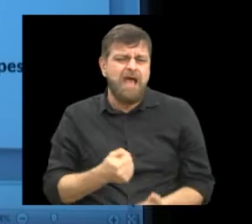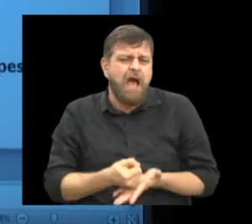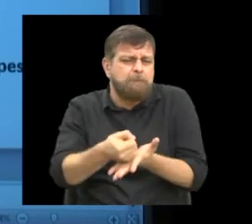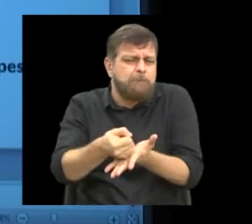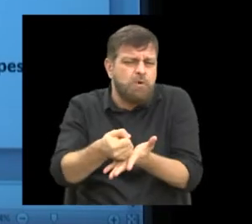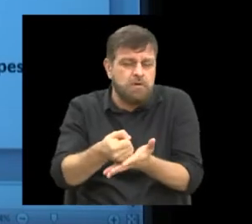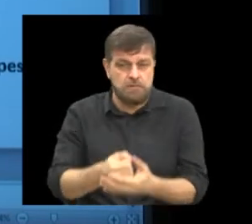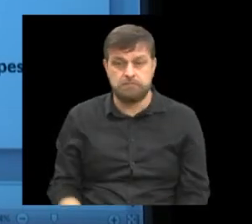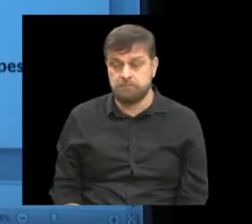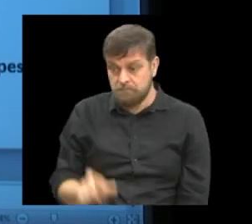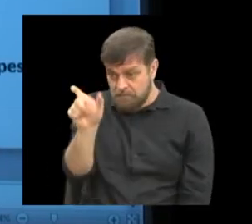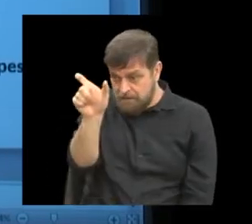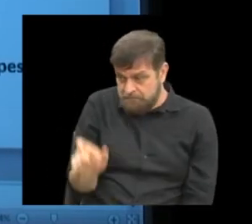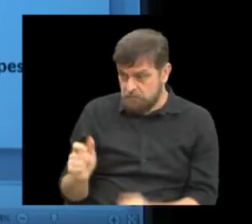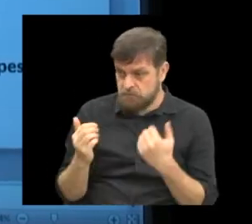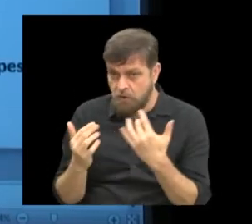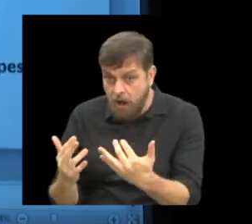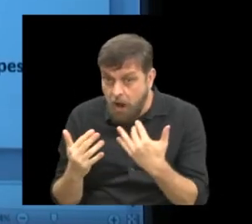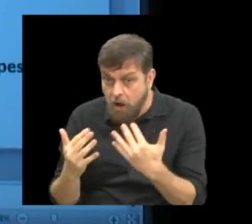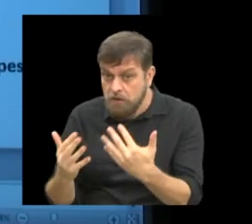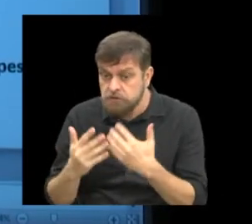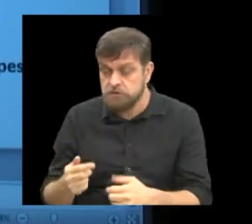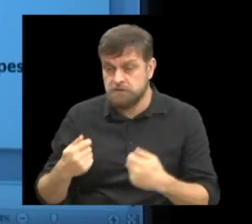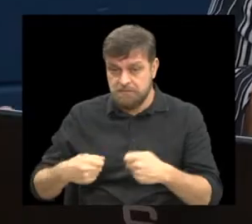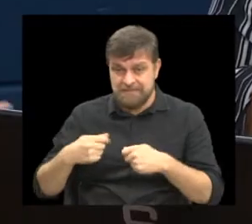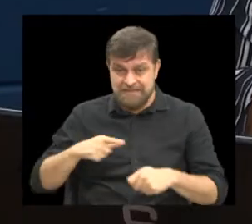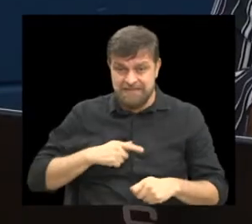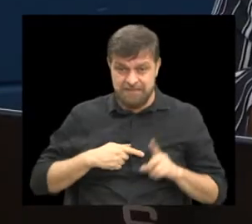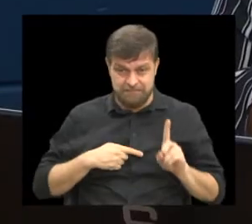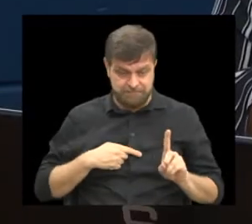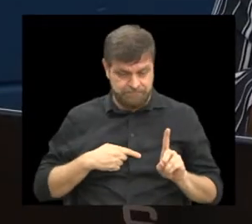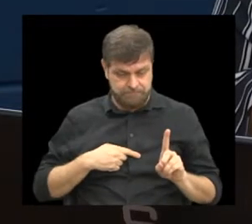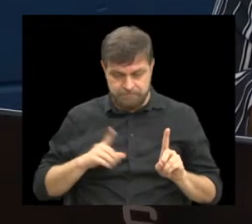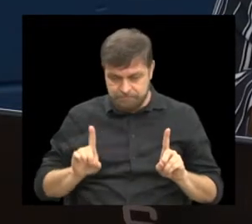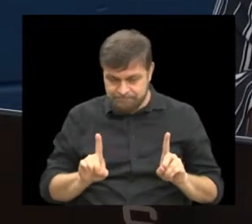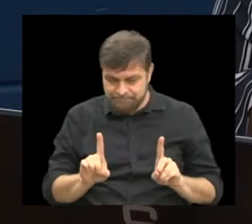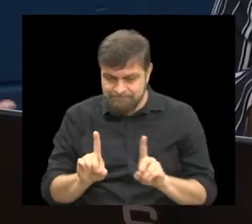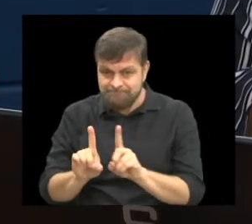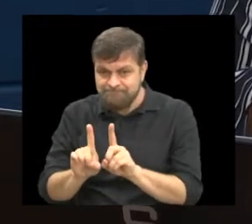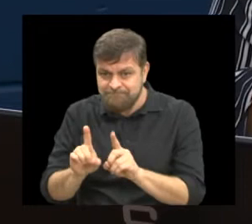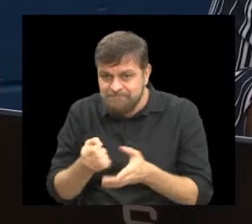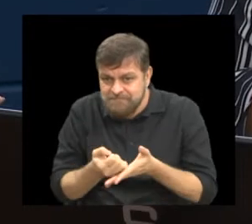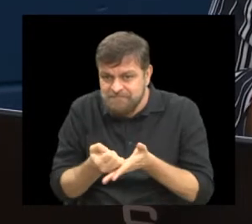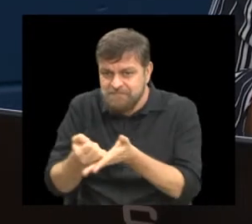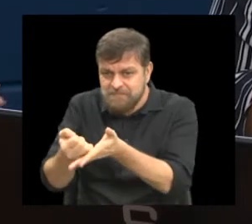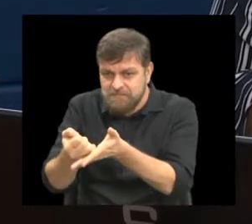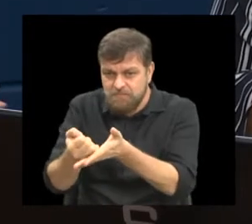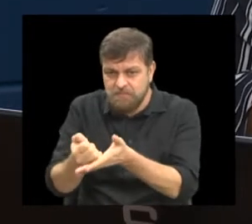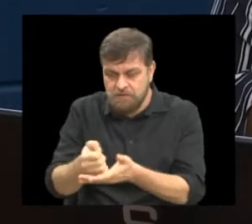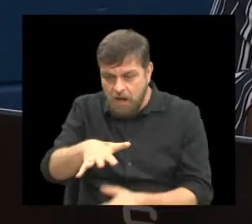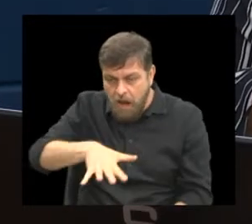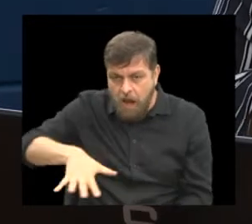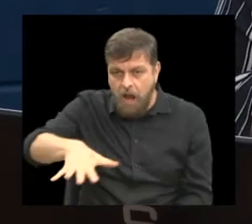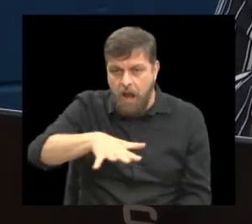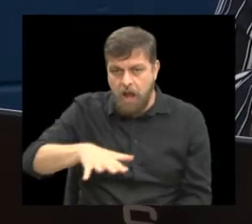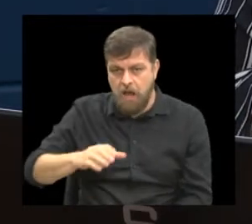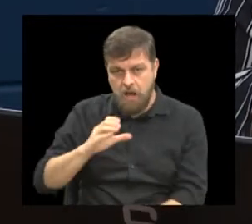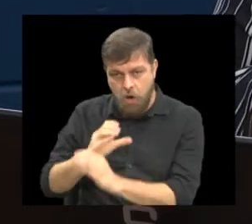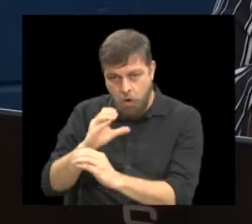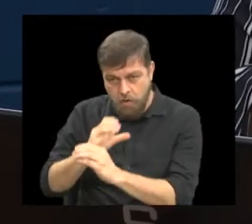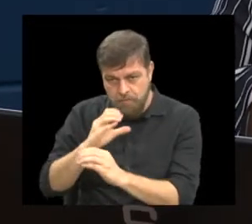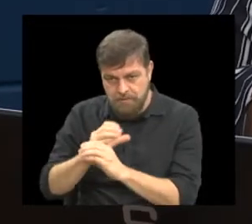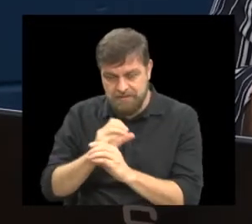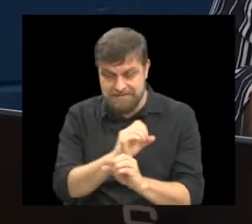É a necessidade que o autista vai ter de uma outra pessoa ajudá-lo nesses dois fatos que são os